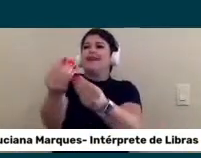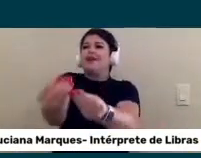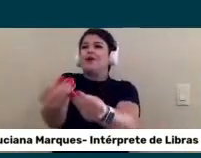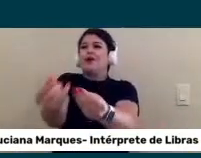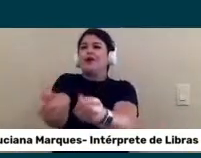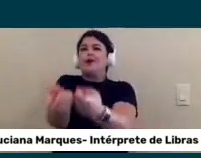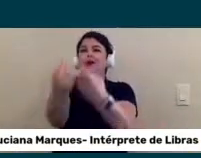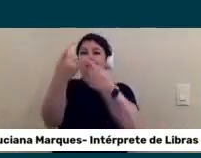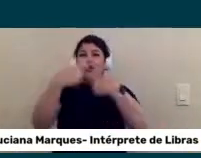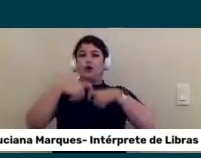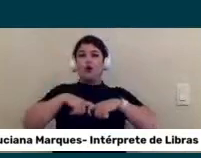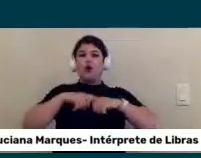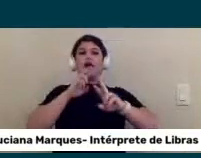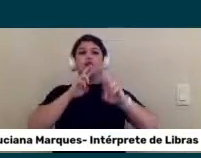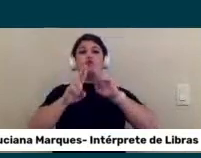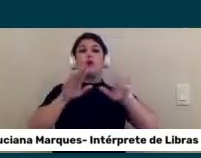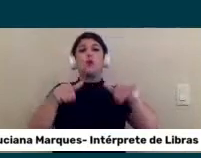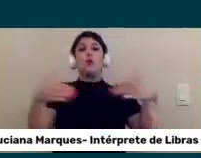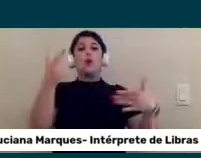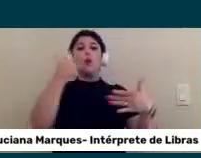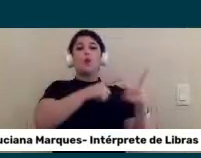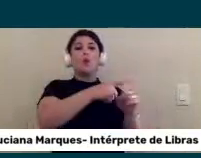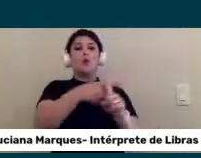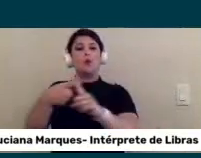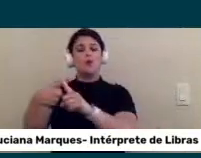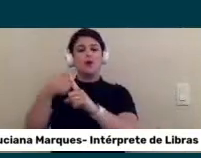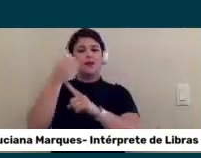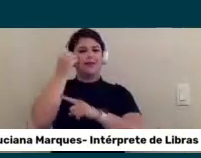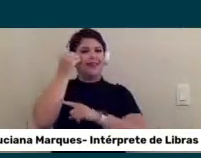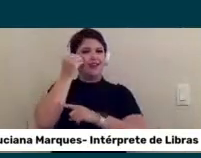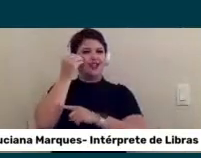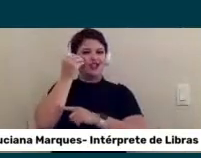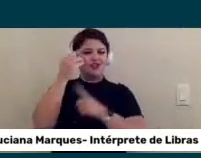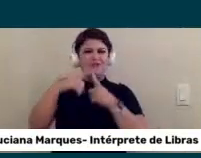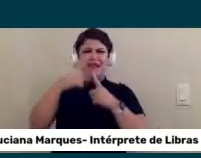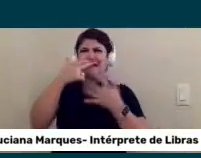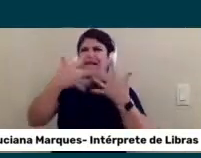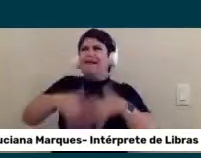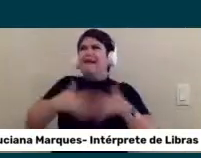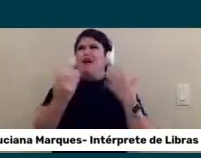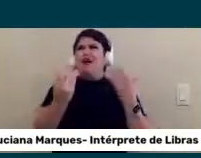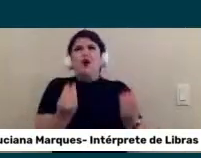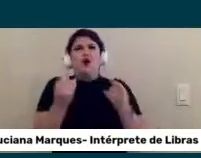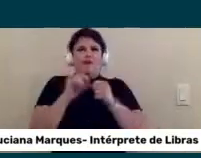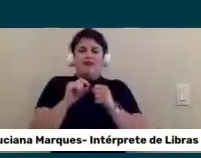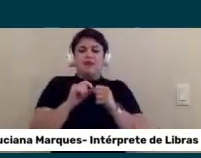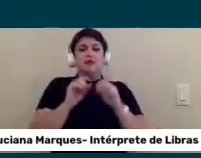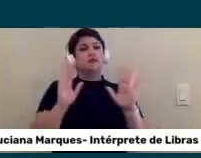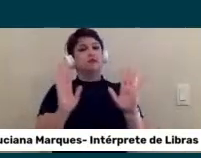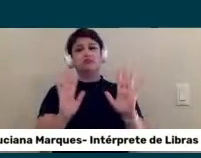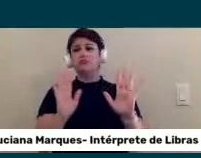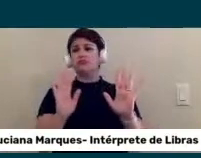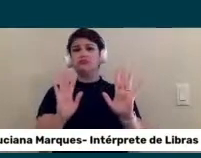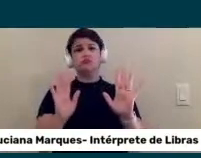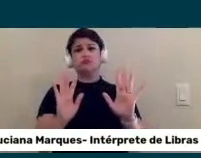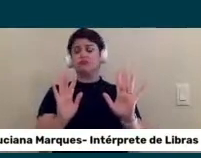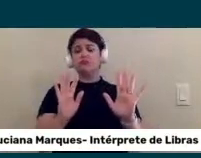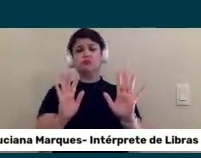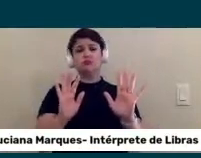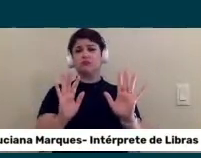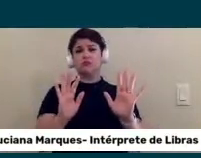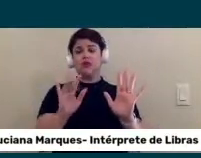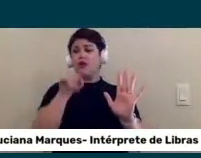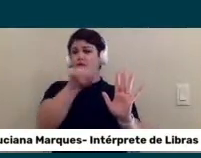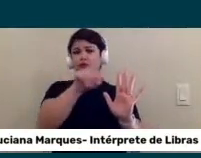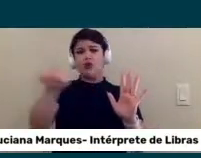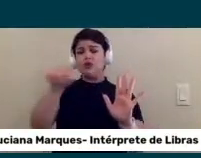de resultados. E a dashboard parece que é um negócio super complicado, né? Meu Deus, vou fazer... Gente, dashboard pode ser uma planilha que você